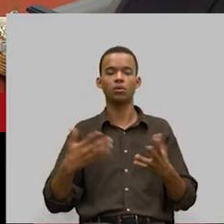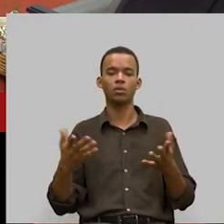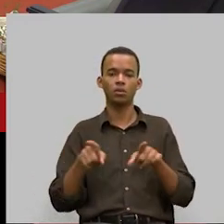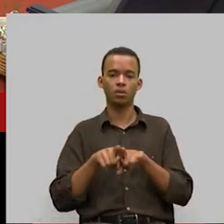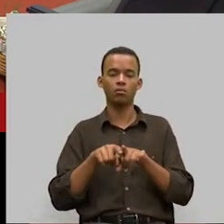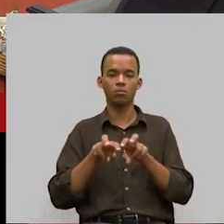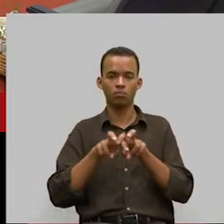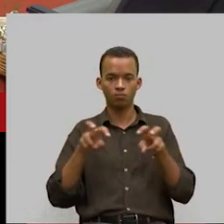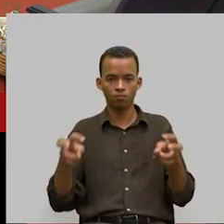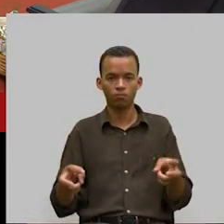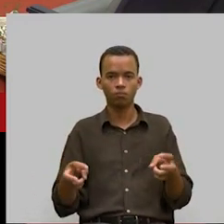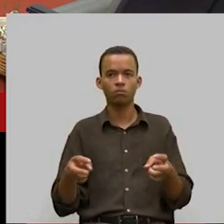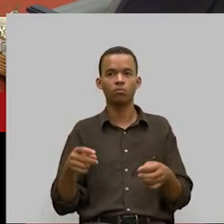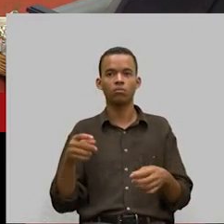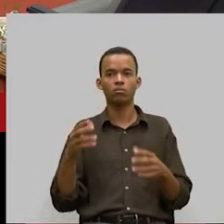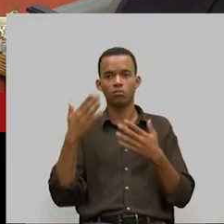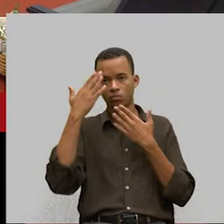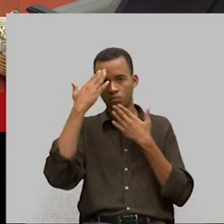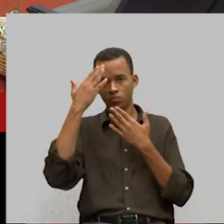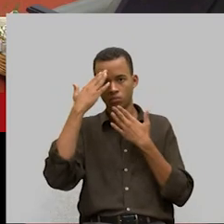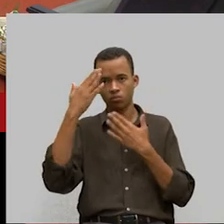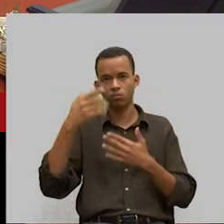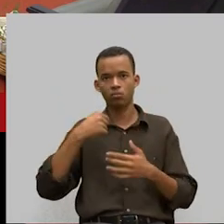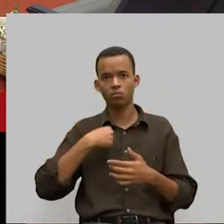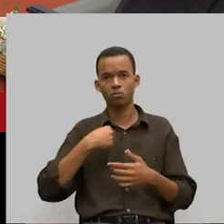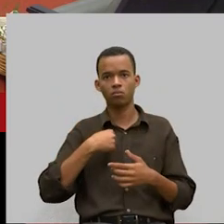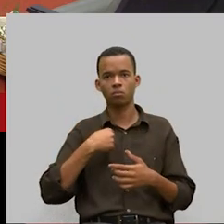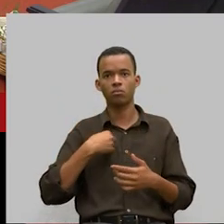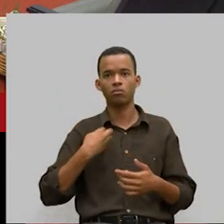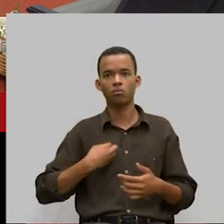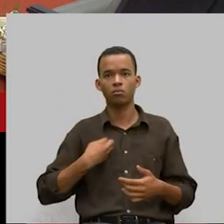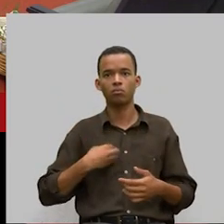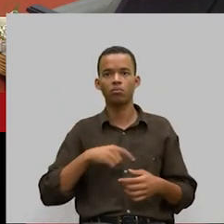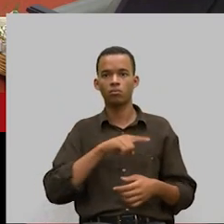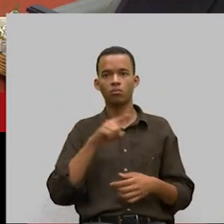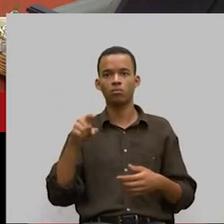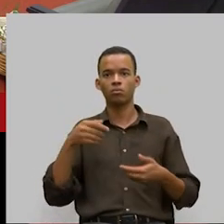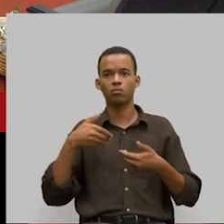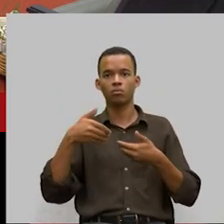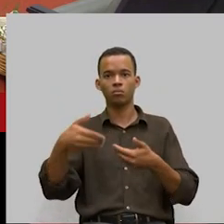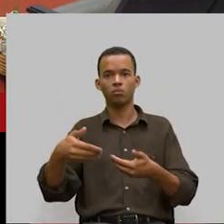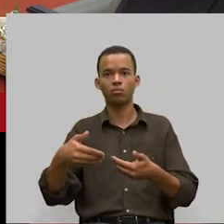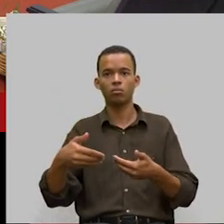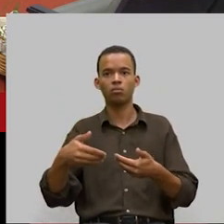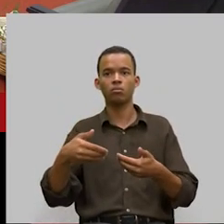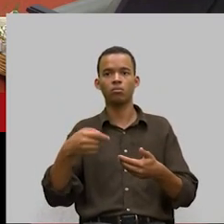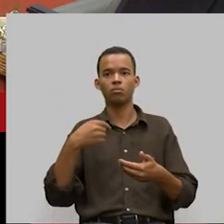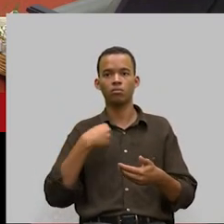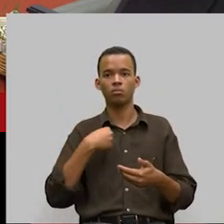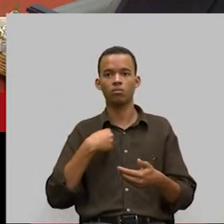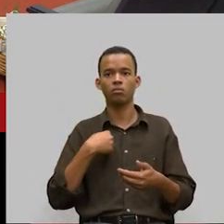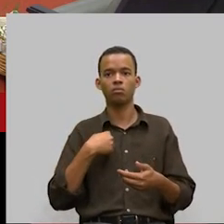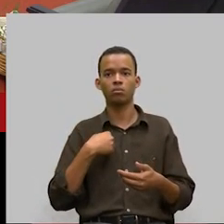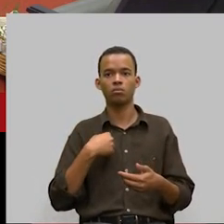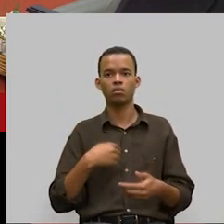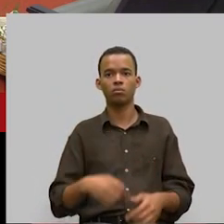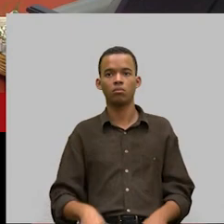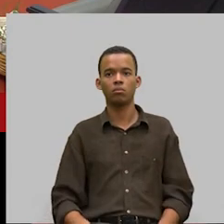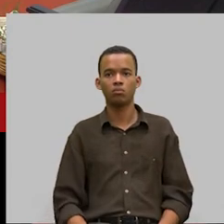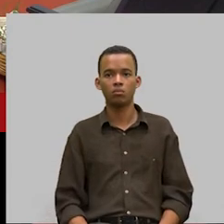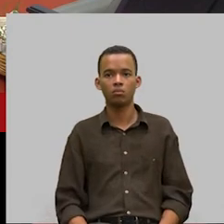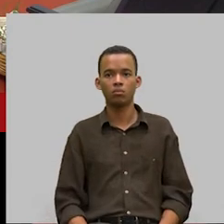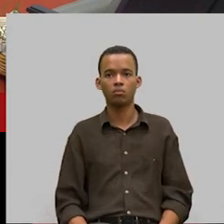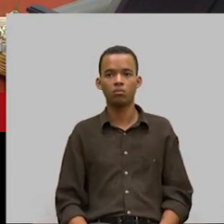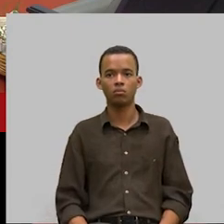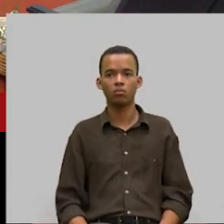mesa agradecer né primeiramente a Beatriz pelo convite de me trazer aqui